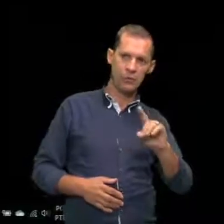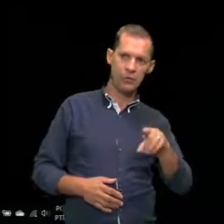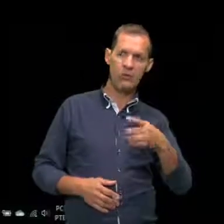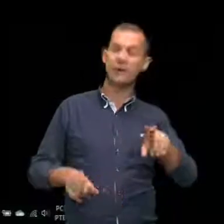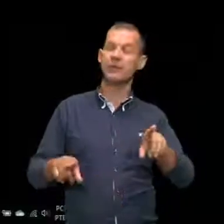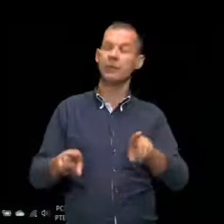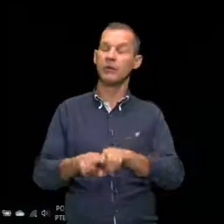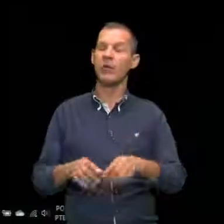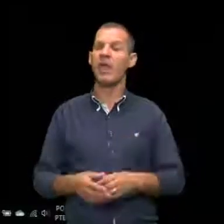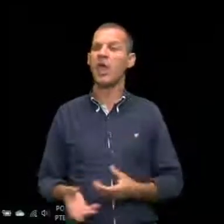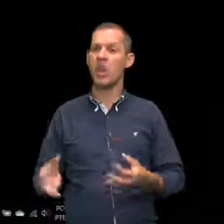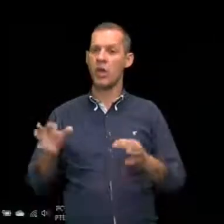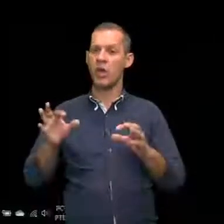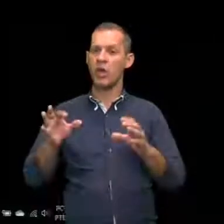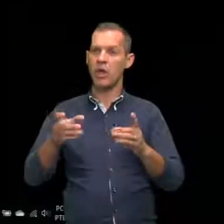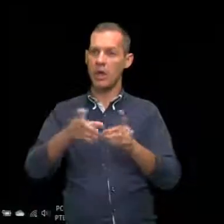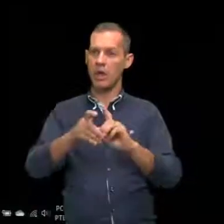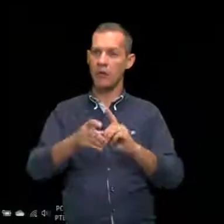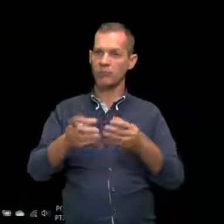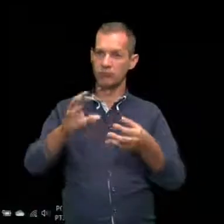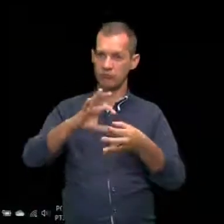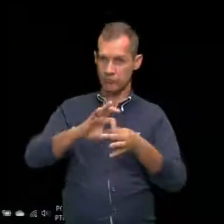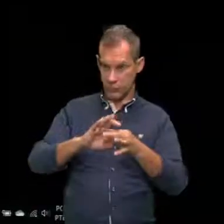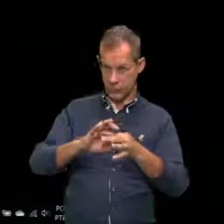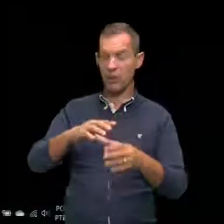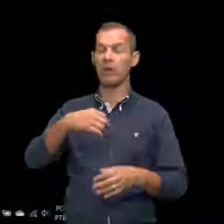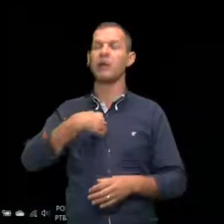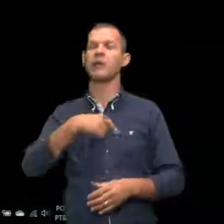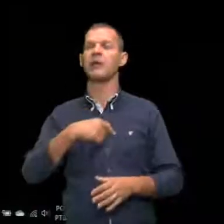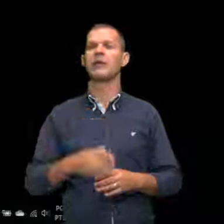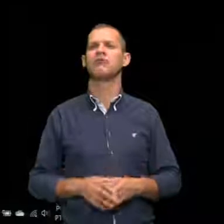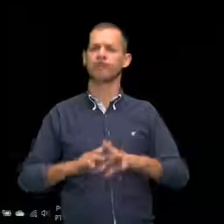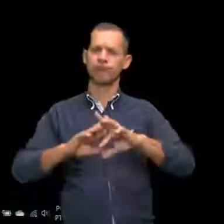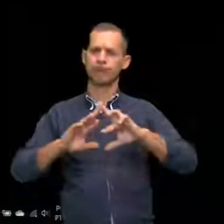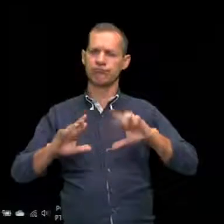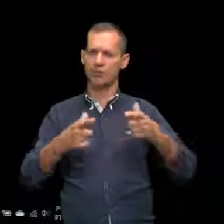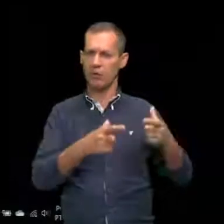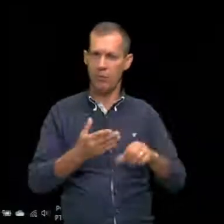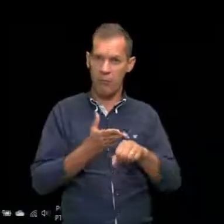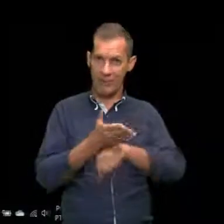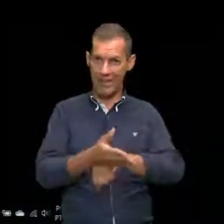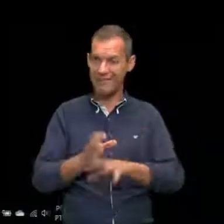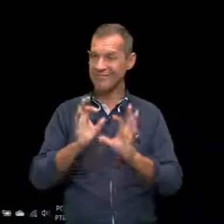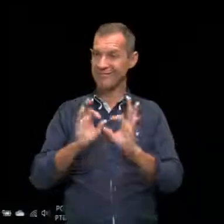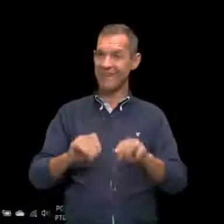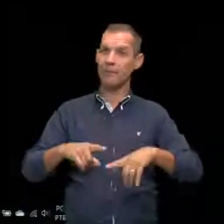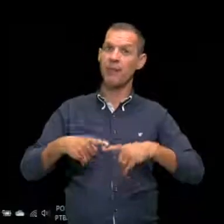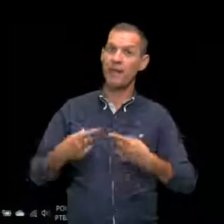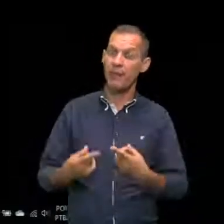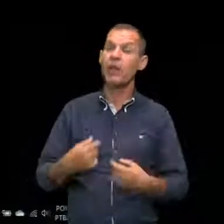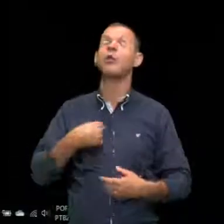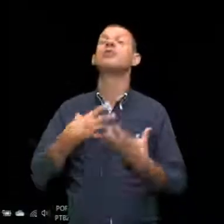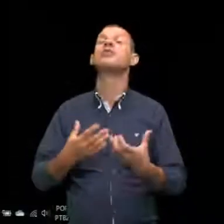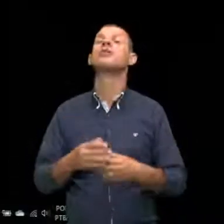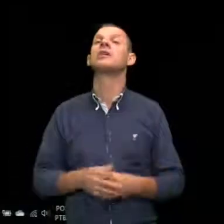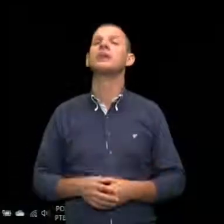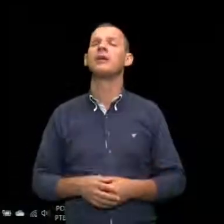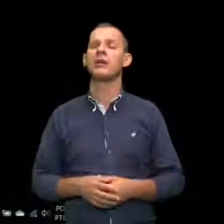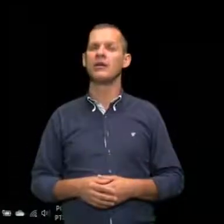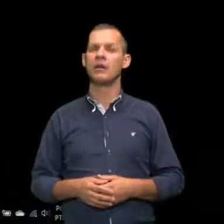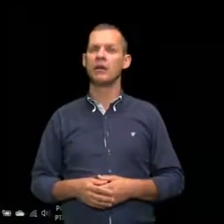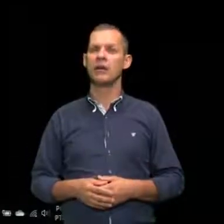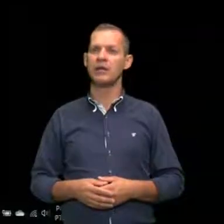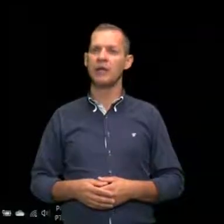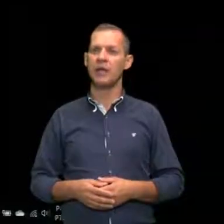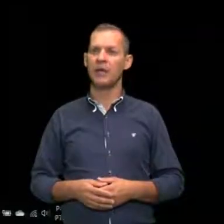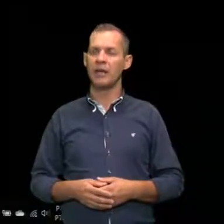vim em conexões, eu tenho vários lugares para entrar, lógico. Mas onde eu quero ir? Eu vou em redes